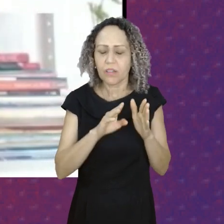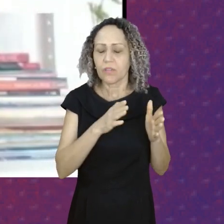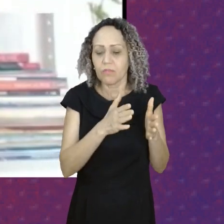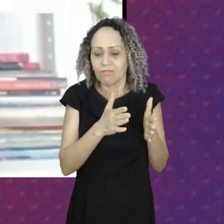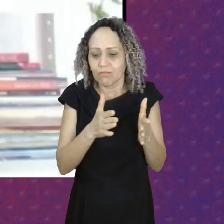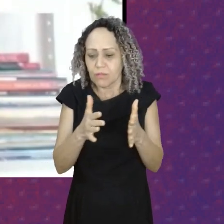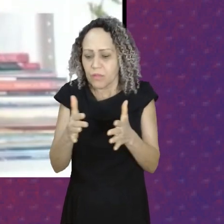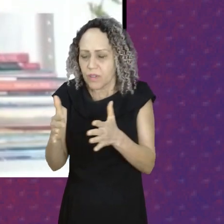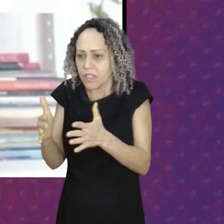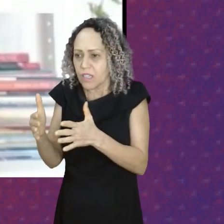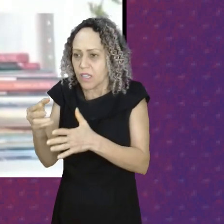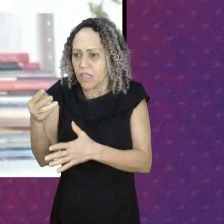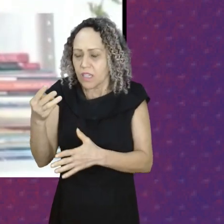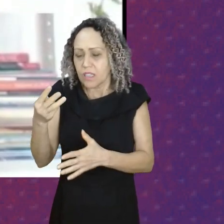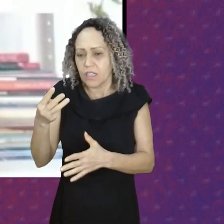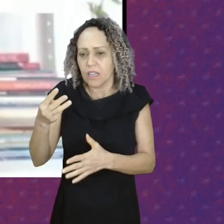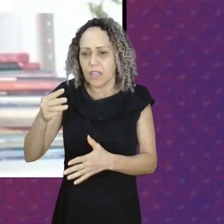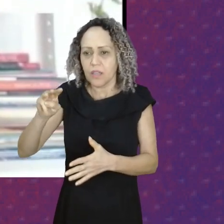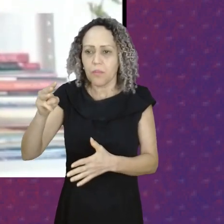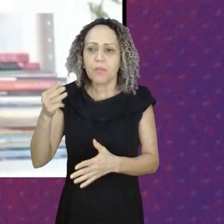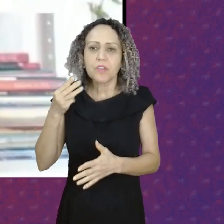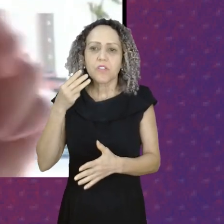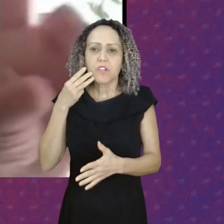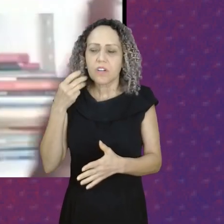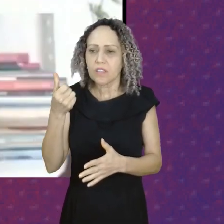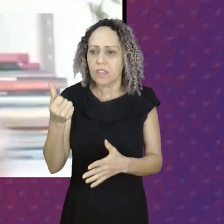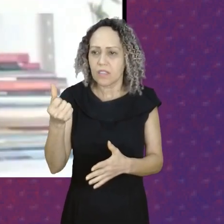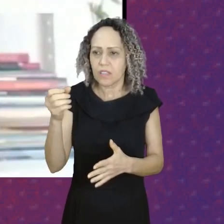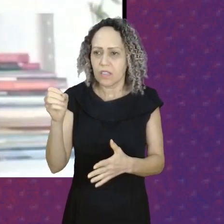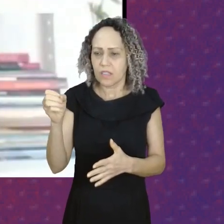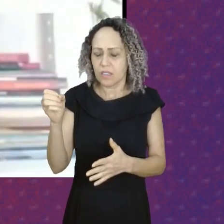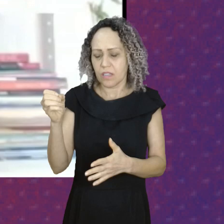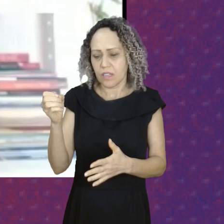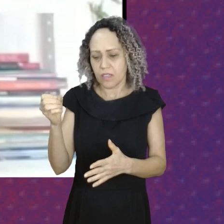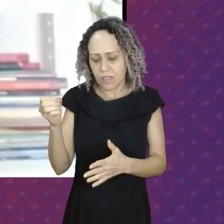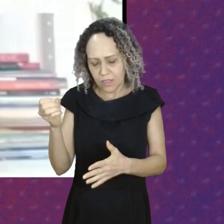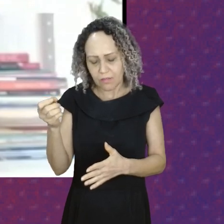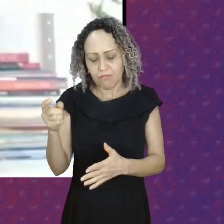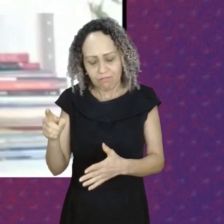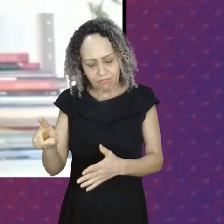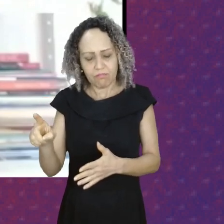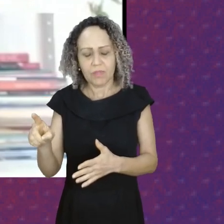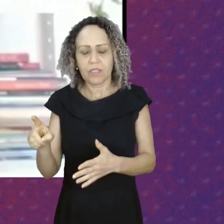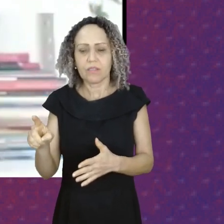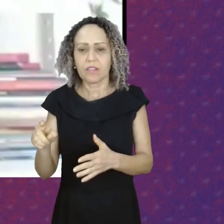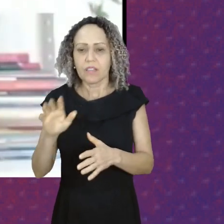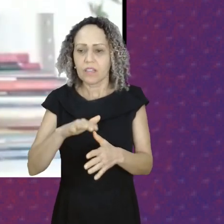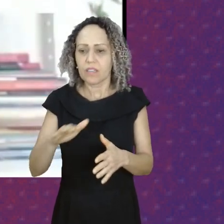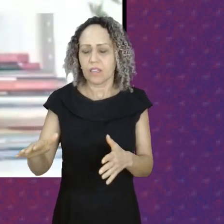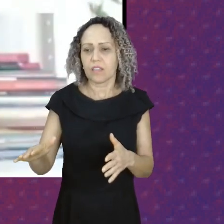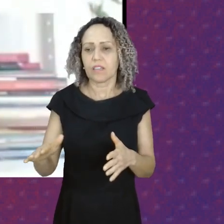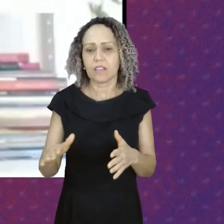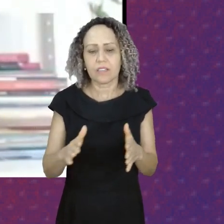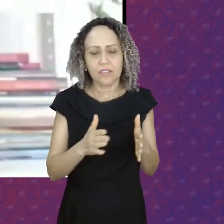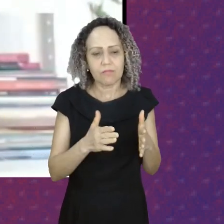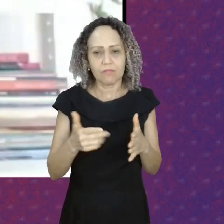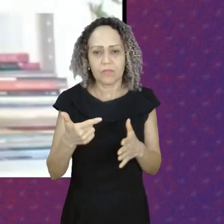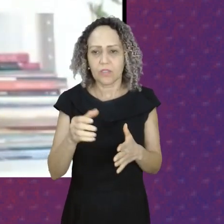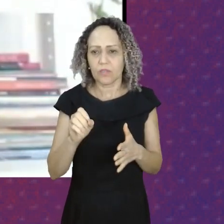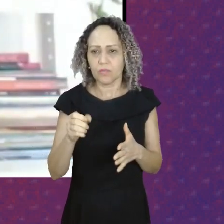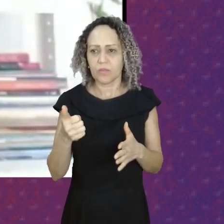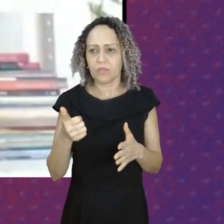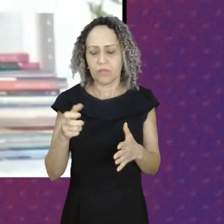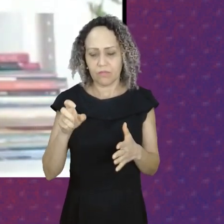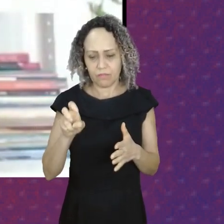3.600.000 crianças em 2020. Foi o maior aumento que nós tivemos em toda a educação